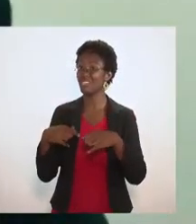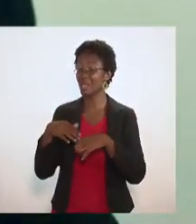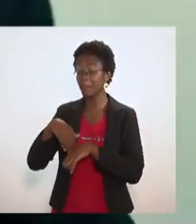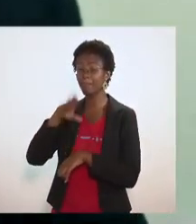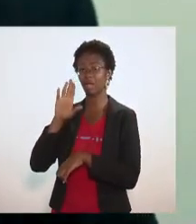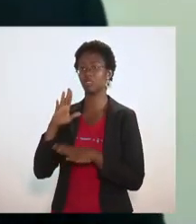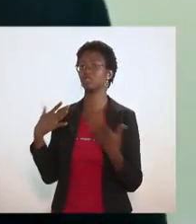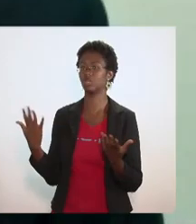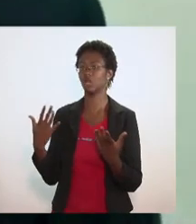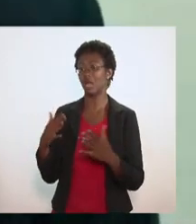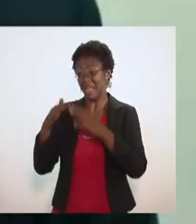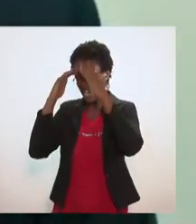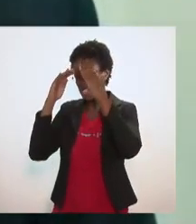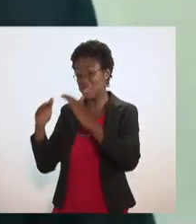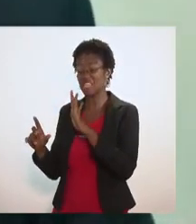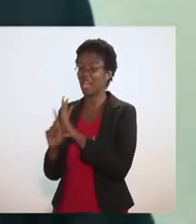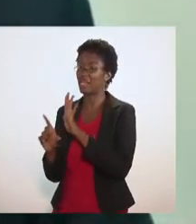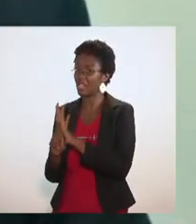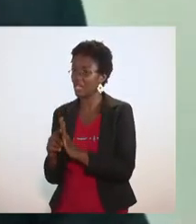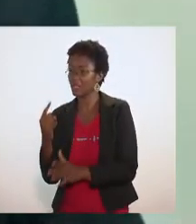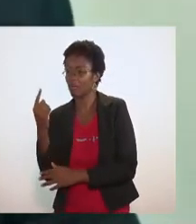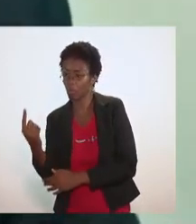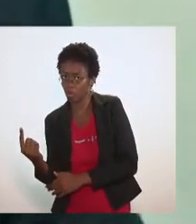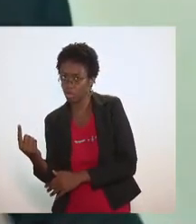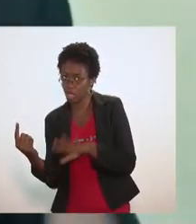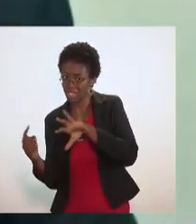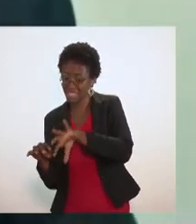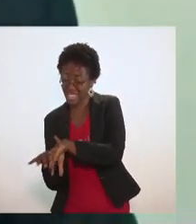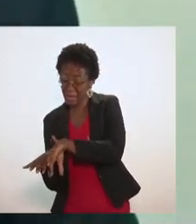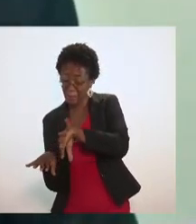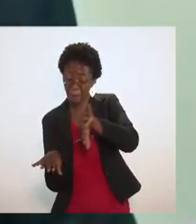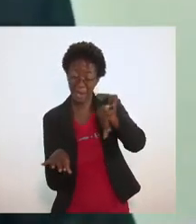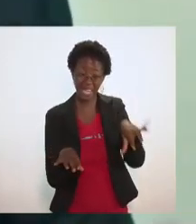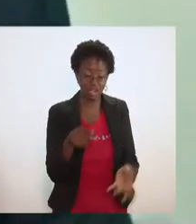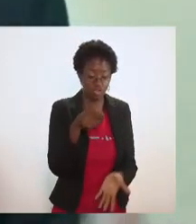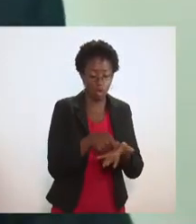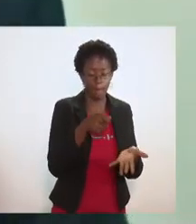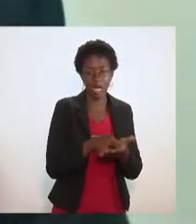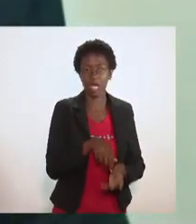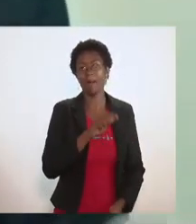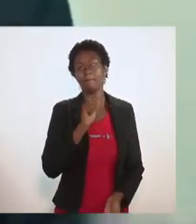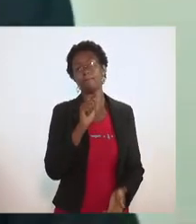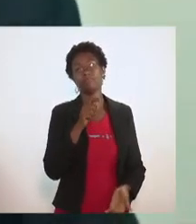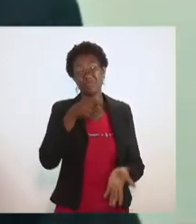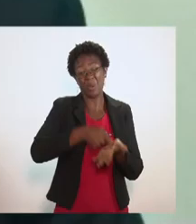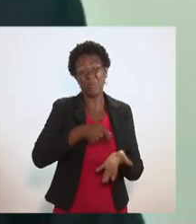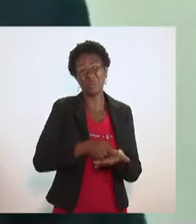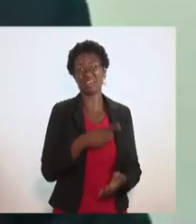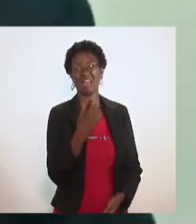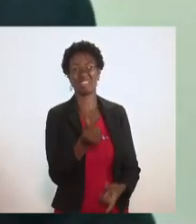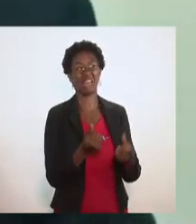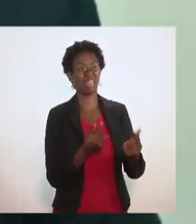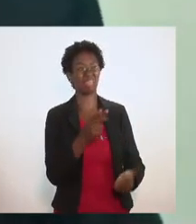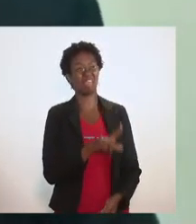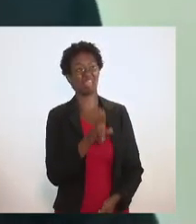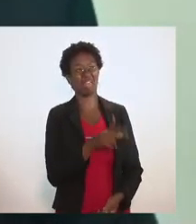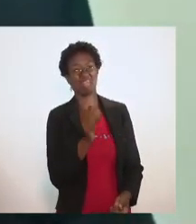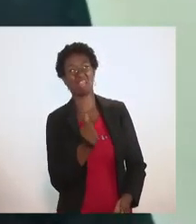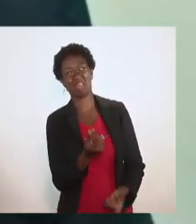Luiz Paulo, favorável à emenda 1. Não que eu não seja, Mink, favorável aos bens tombados, mas eu quero ir além.